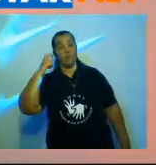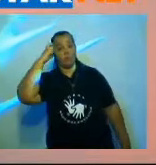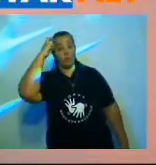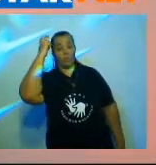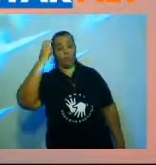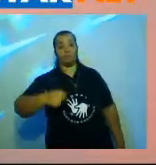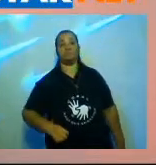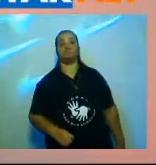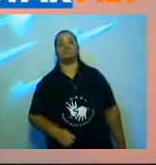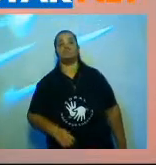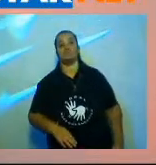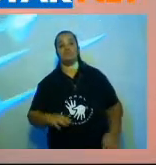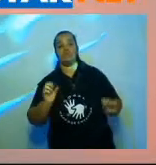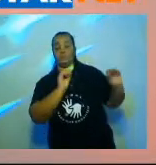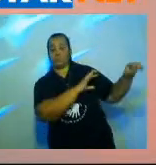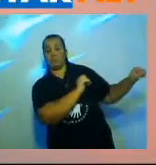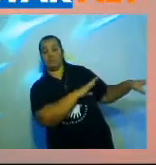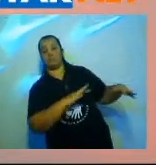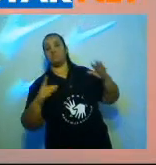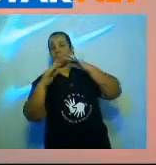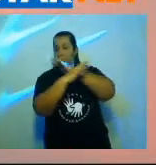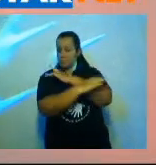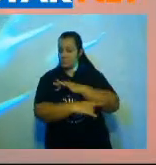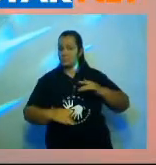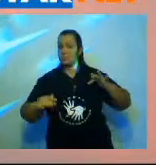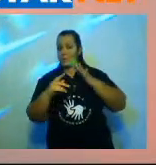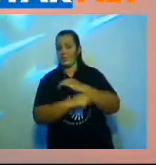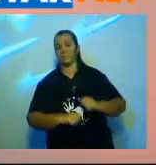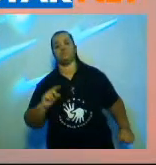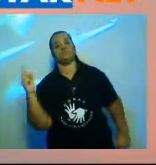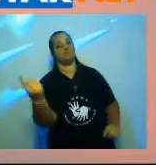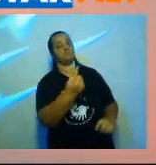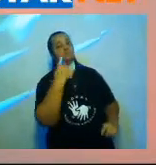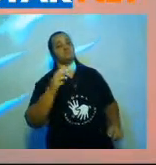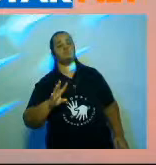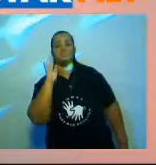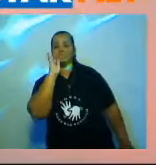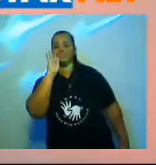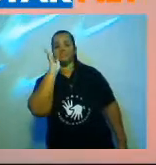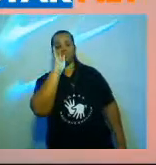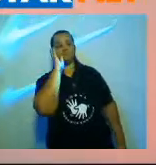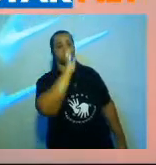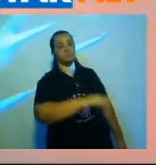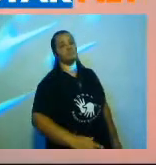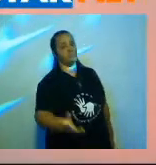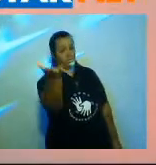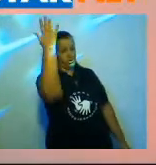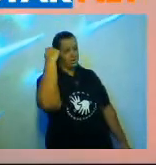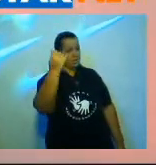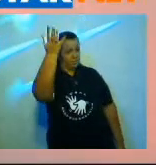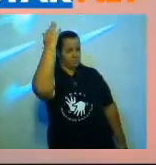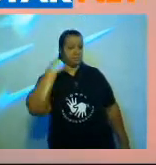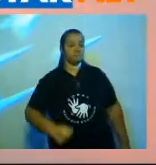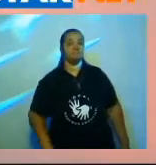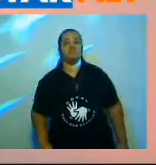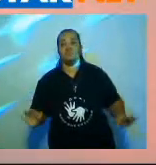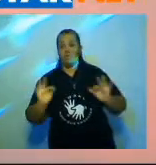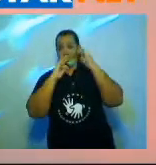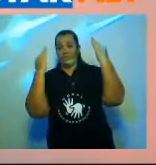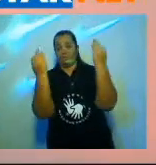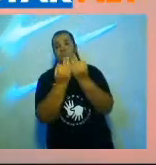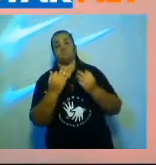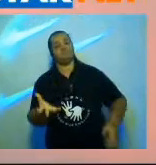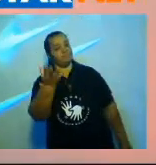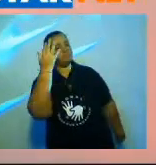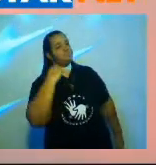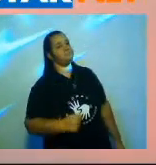a educação aqui na nossa cidade. Também um assunto muito bacana, vai ter alguns vídeos muito legais. Então vai chegando, chama todo mundo, chama a família